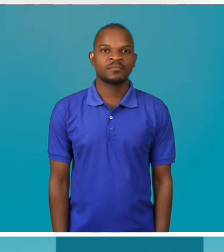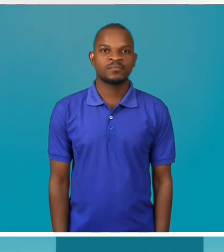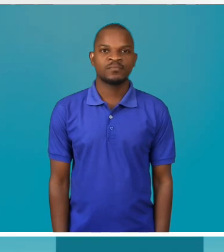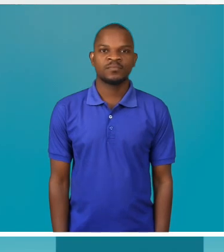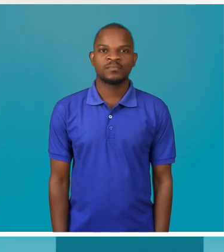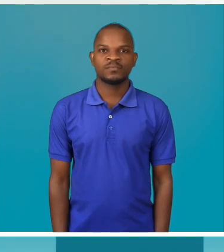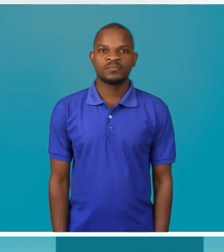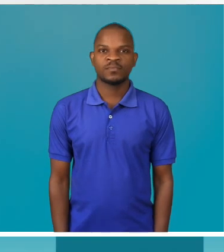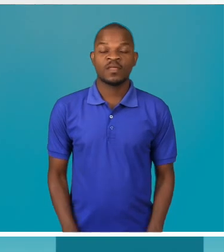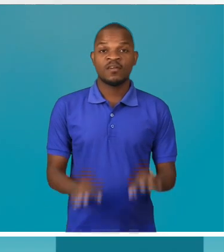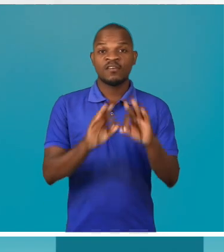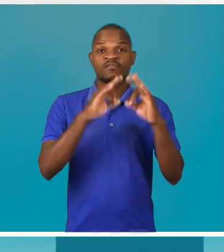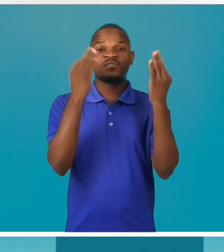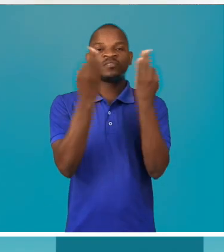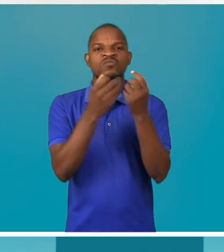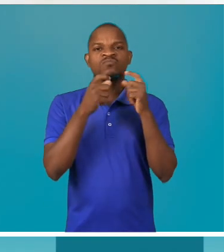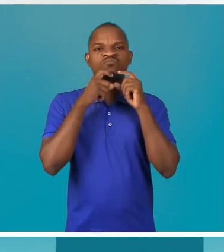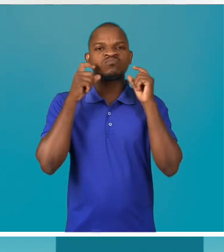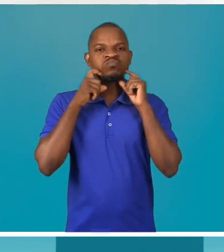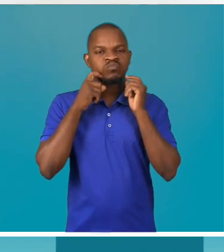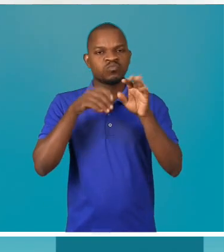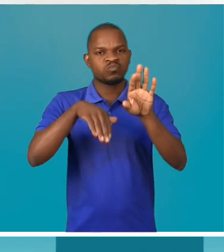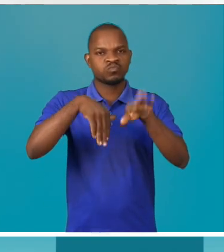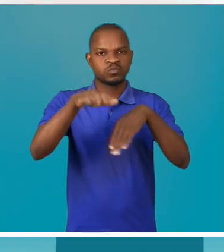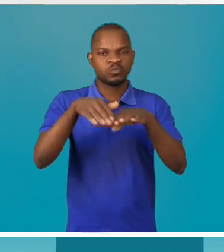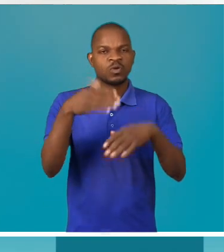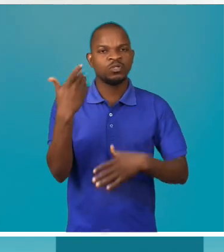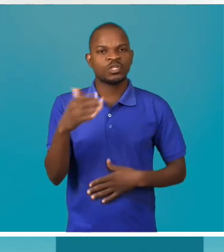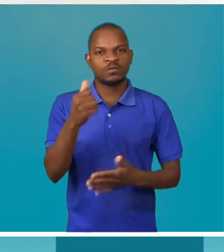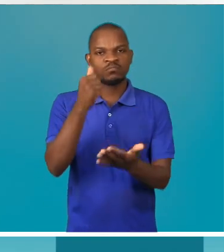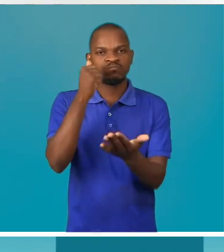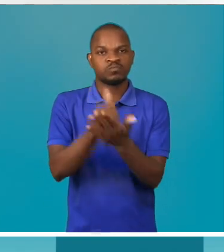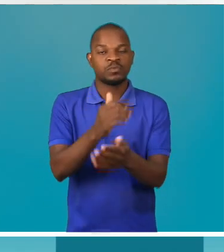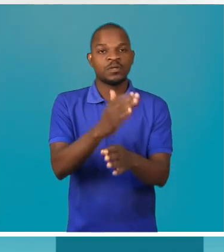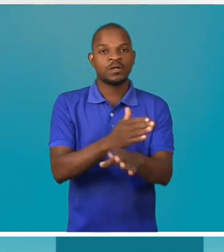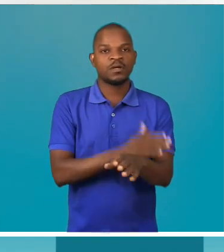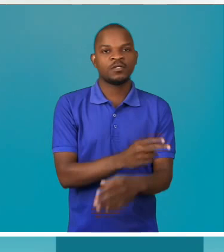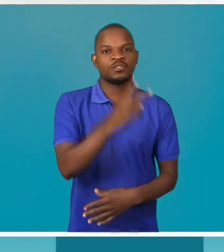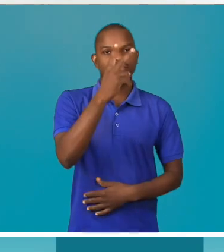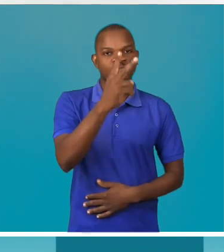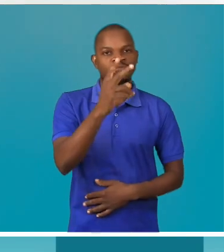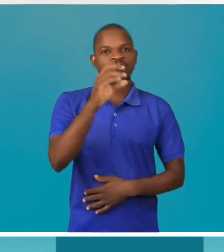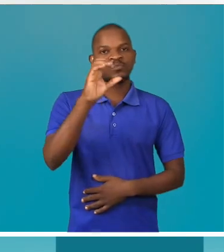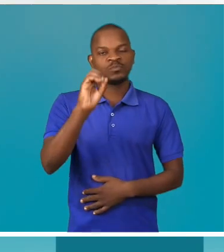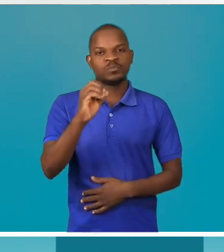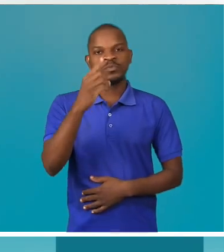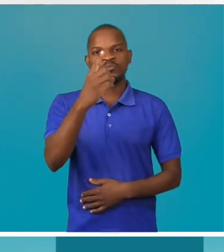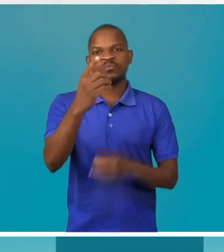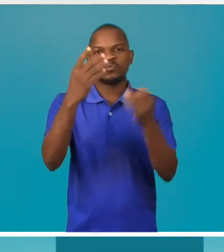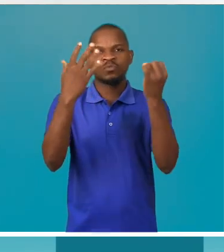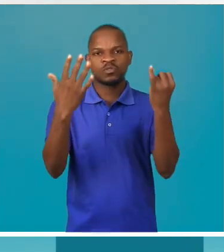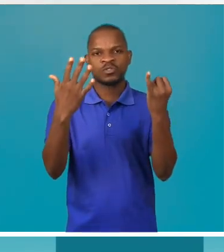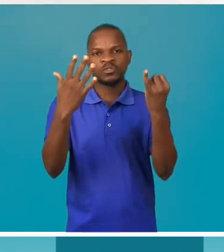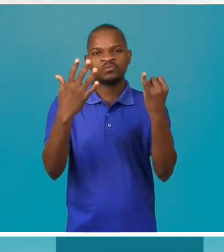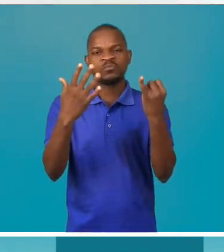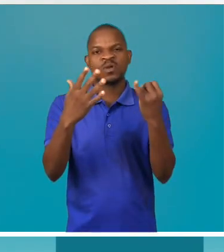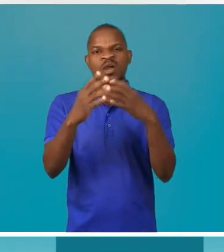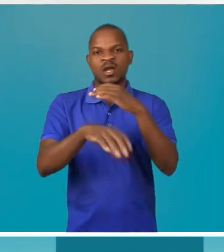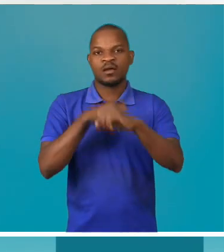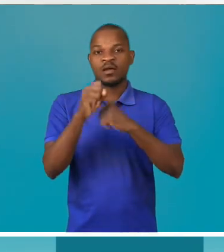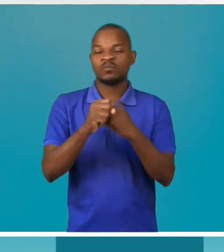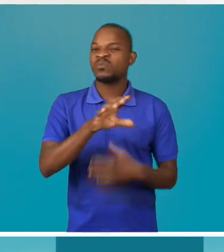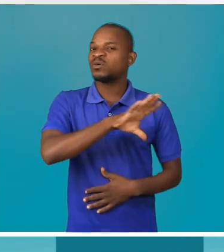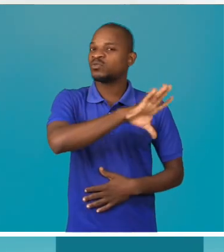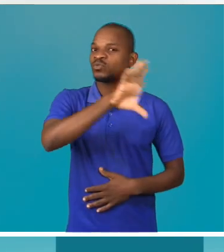A Federação Moçambicana de Futebol determinou em 2016 como o ano em que todos os clubes que militam no Moçambola, principal